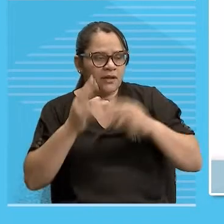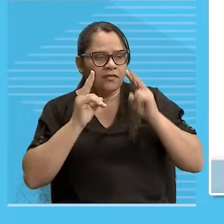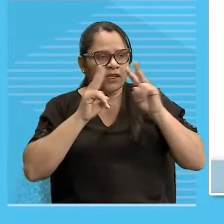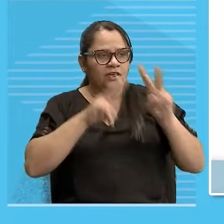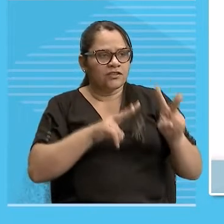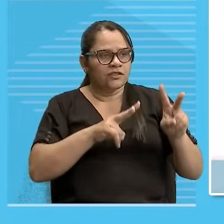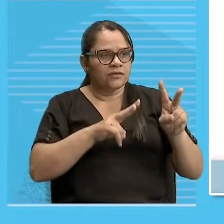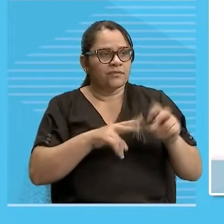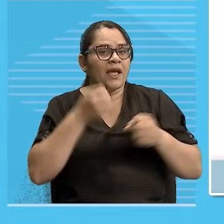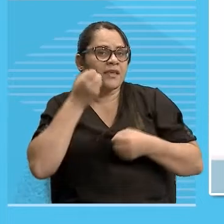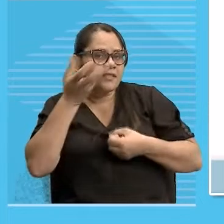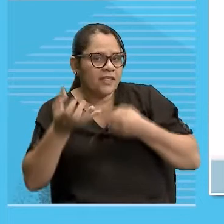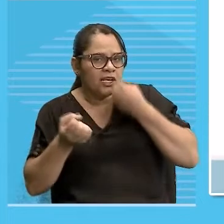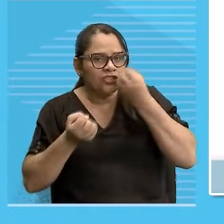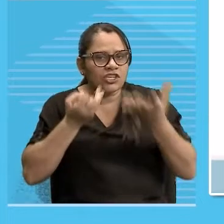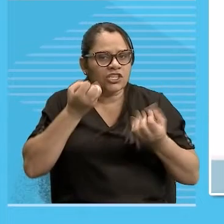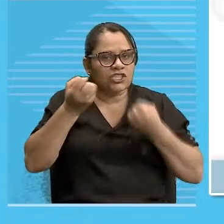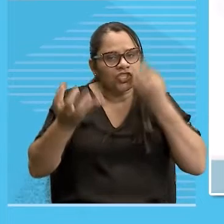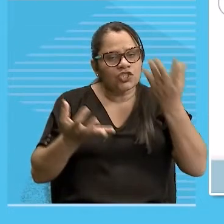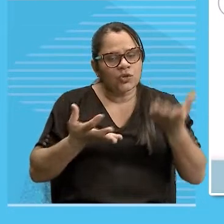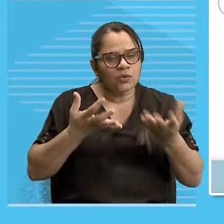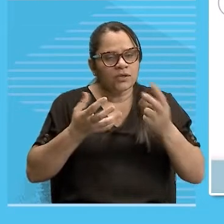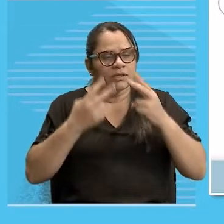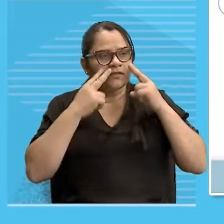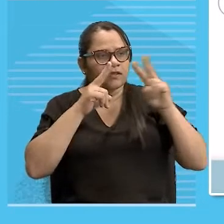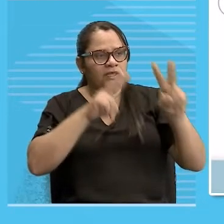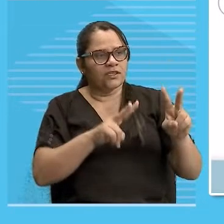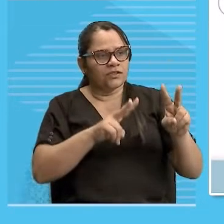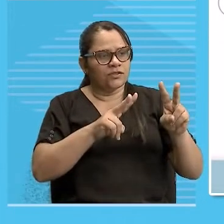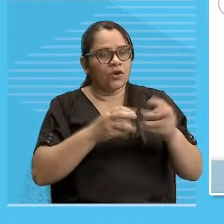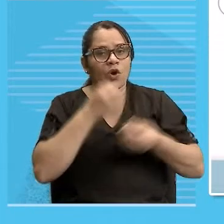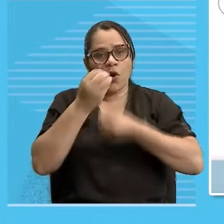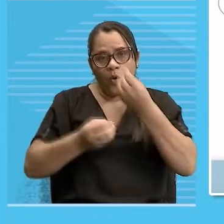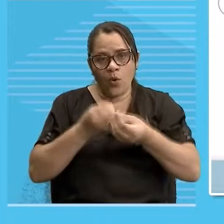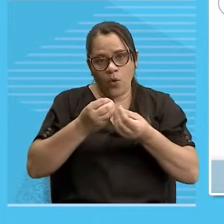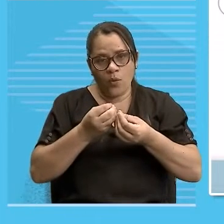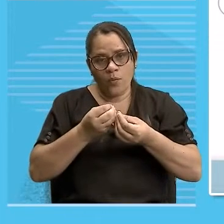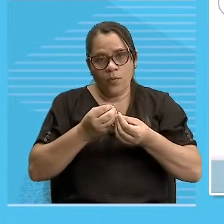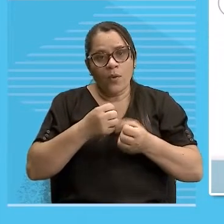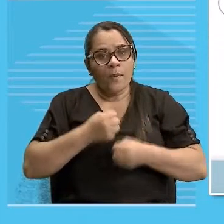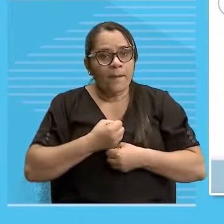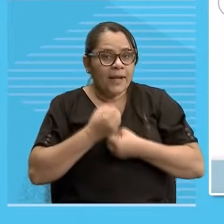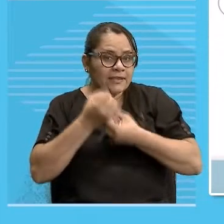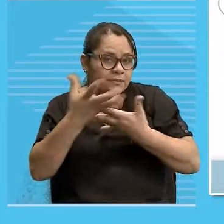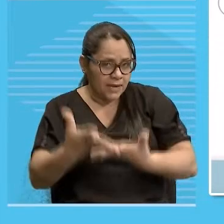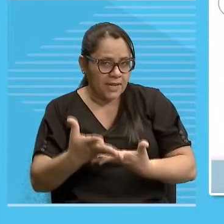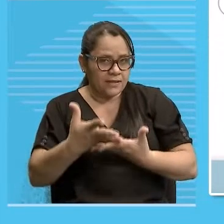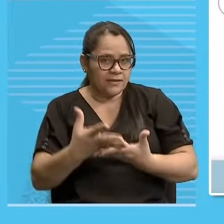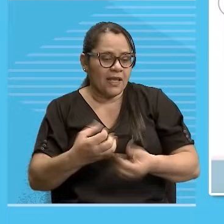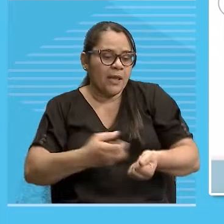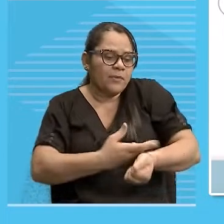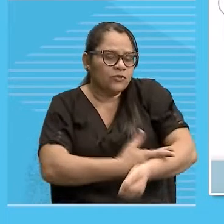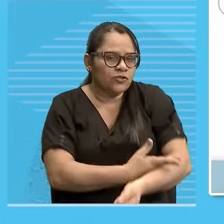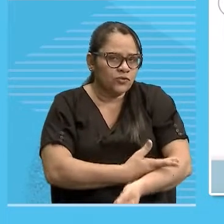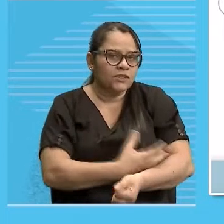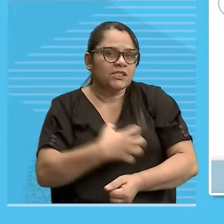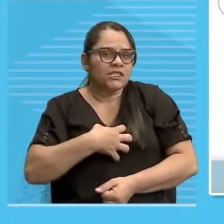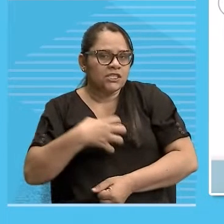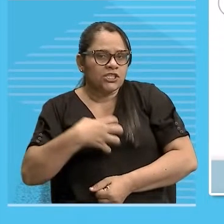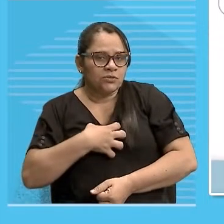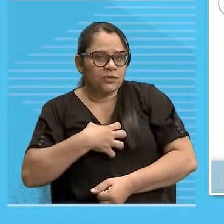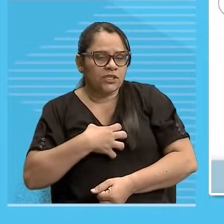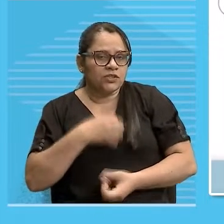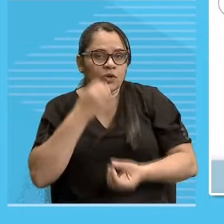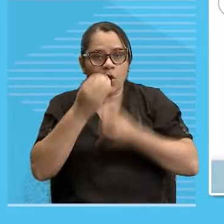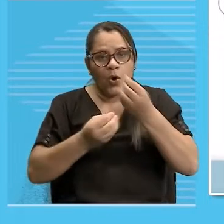interjeições, tá? E claro, gente, como é que a gente sabe que elas expressam emoções e sentimentos exatamente quais? É isso